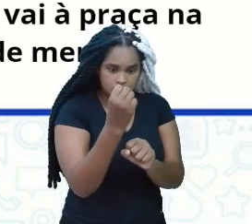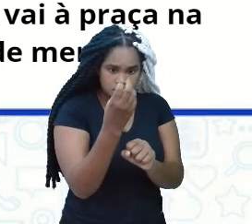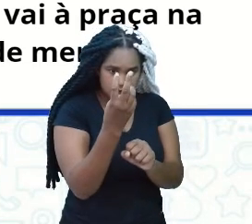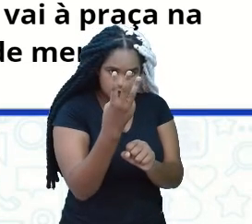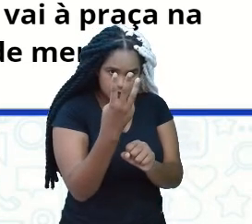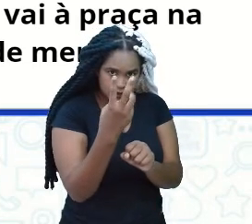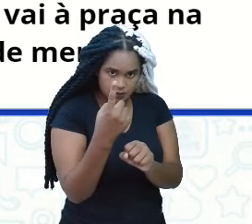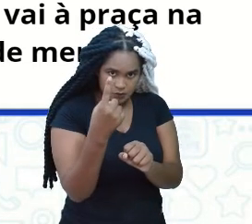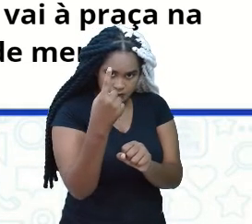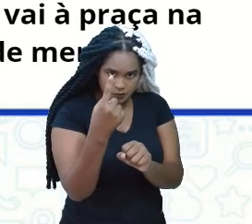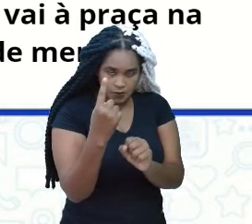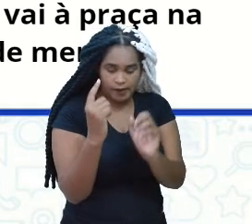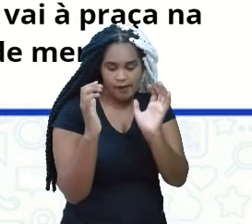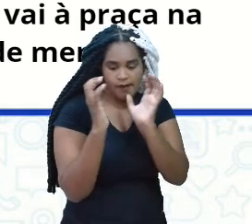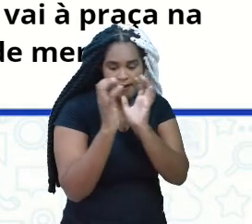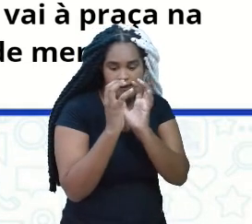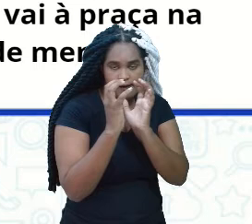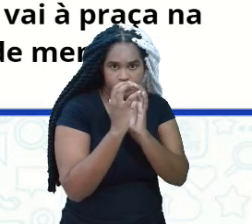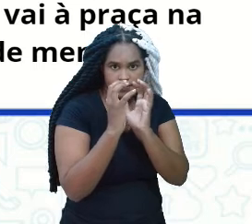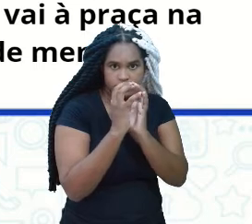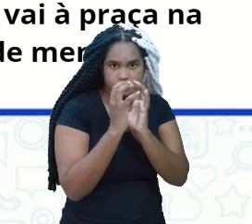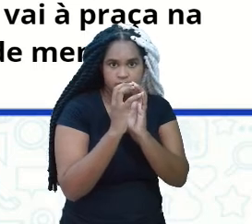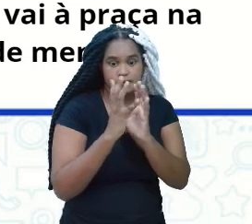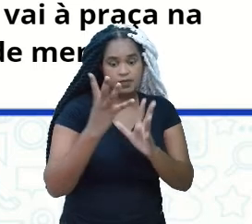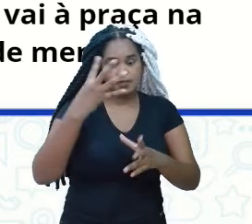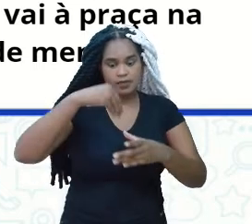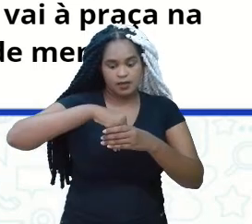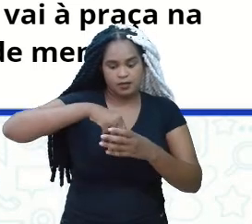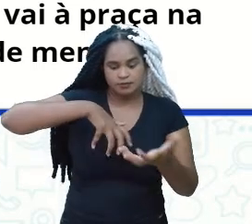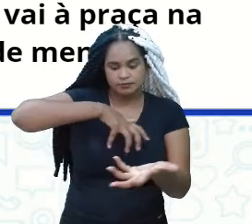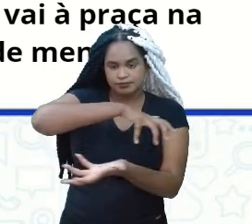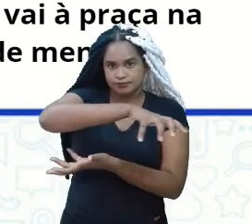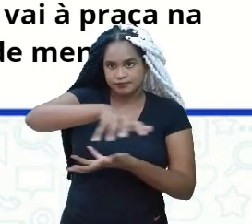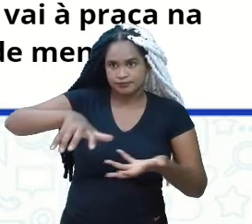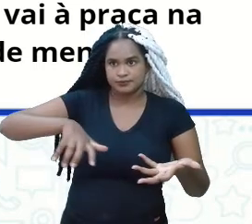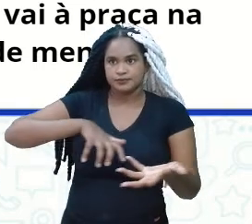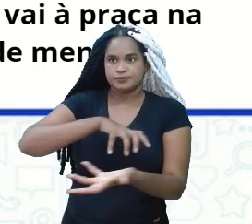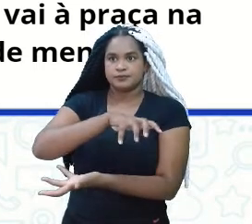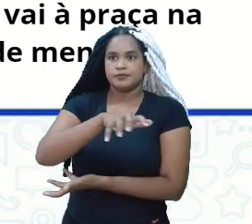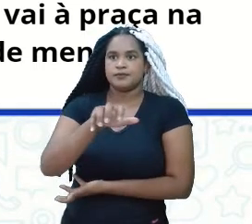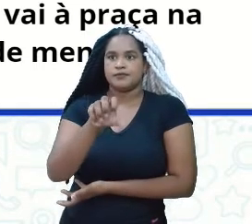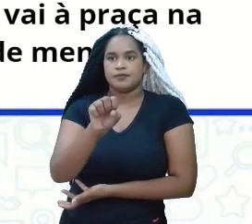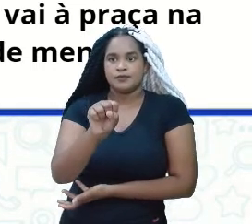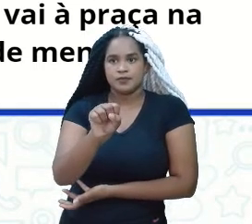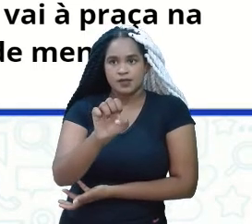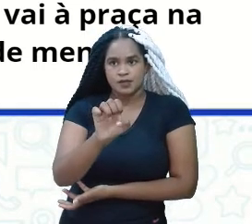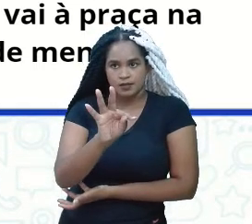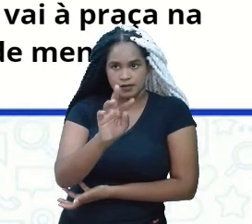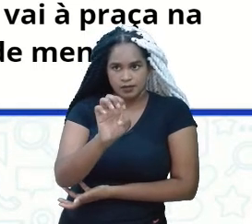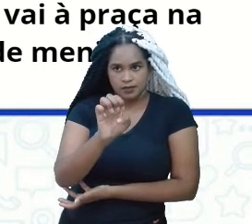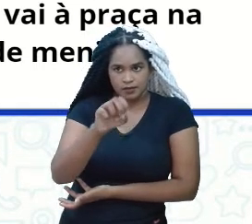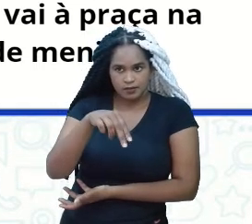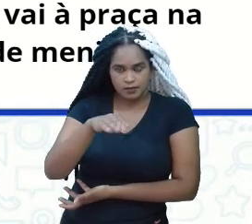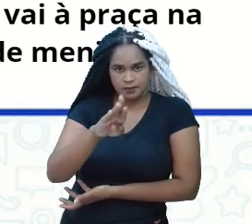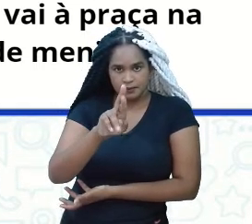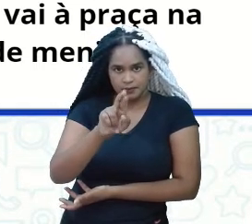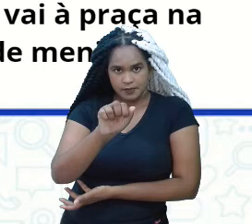1831. O Recife enfrentava a revolta setembrada, onde soldados e